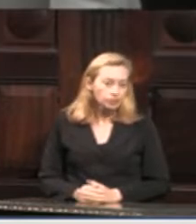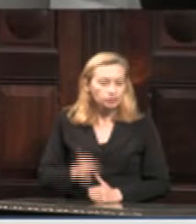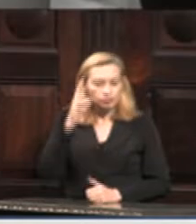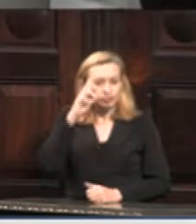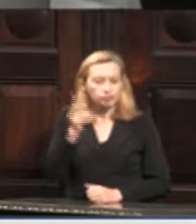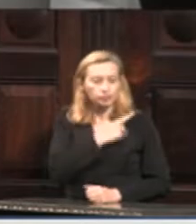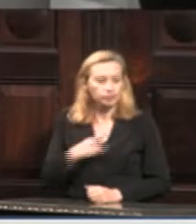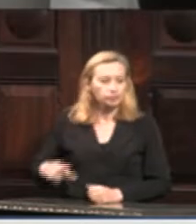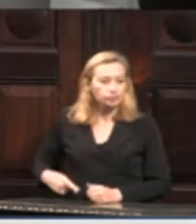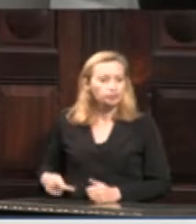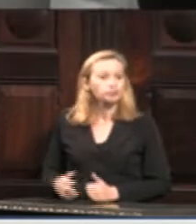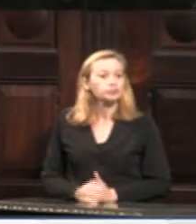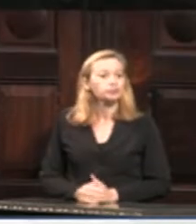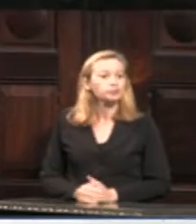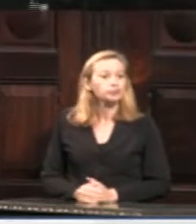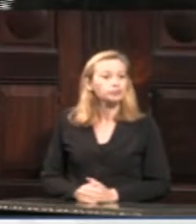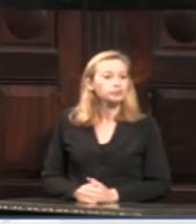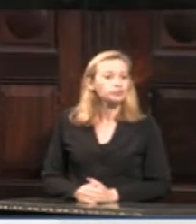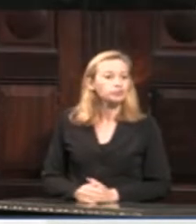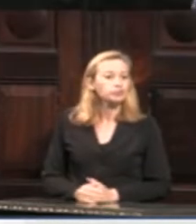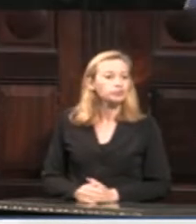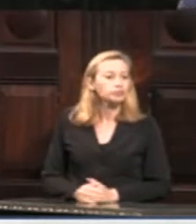Senhor presidente, PL